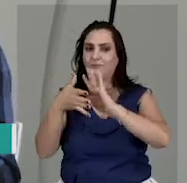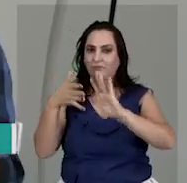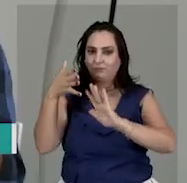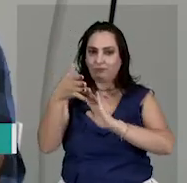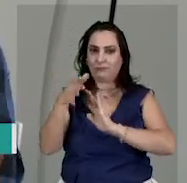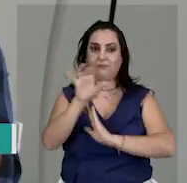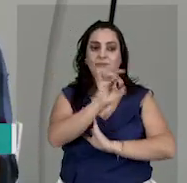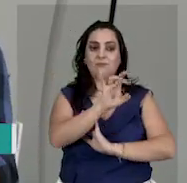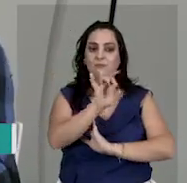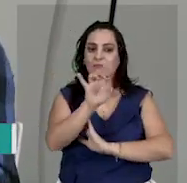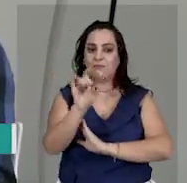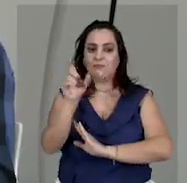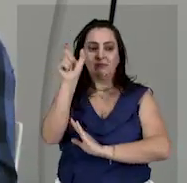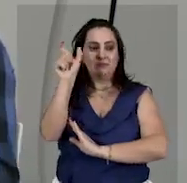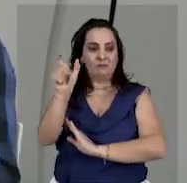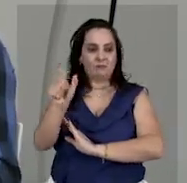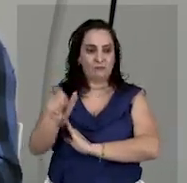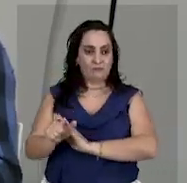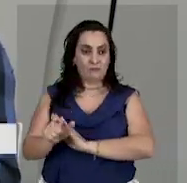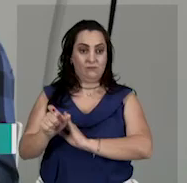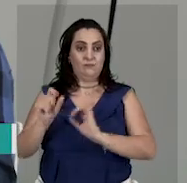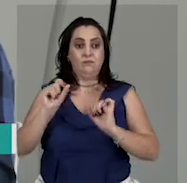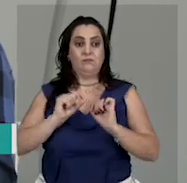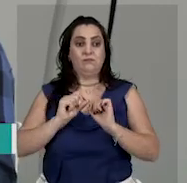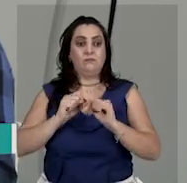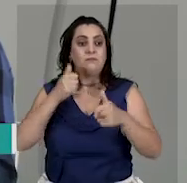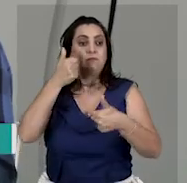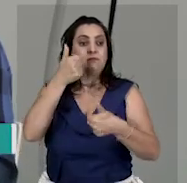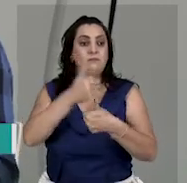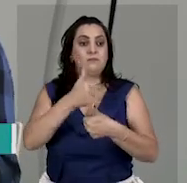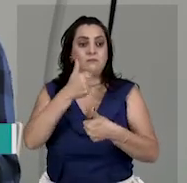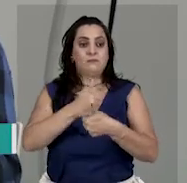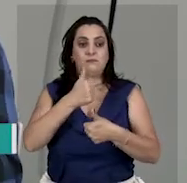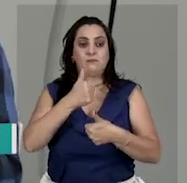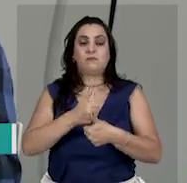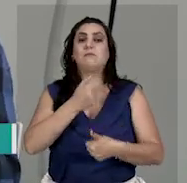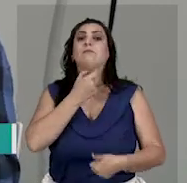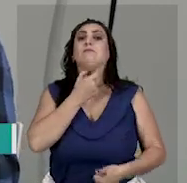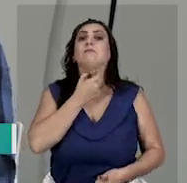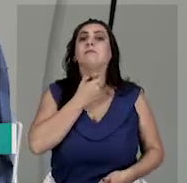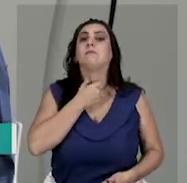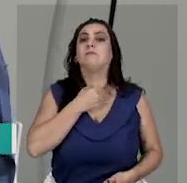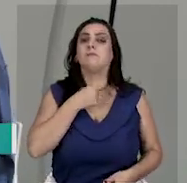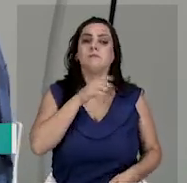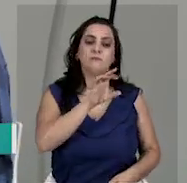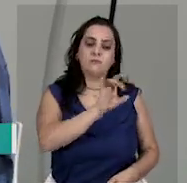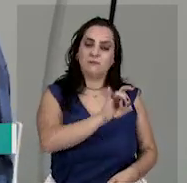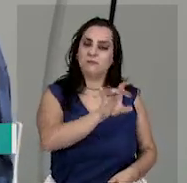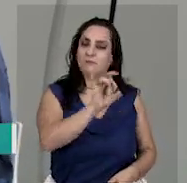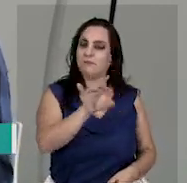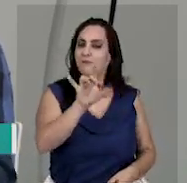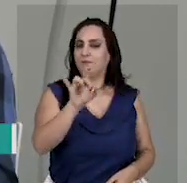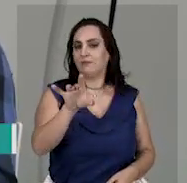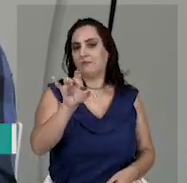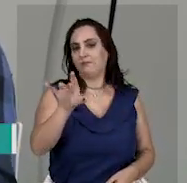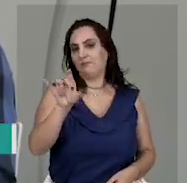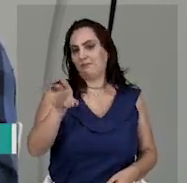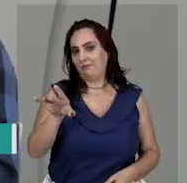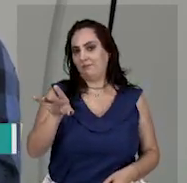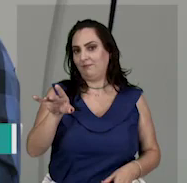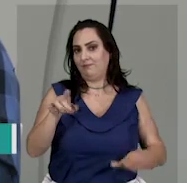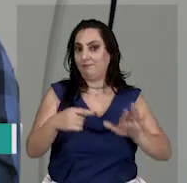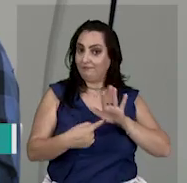na portaria, ele é a voz da direção, ele é a voz tanto de recepção da pessoa surda, como também de